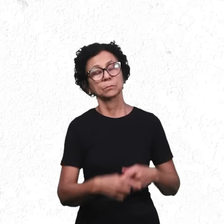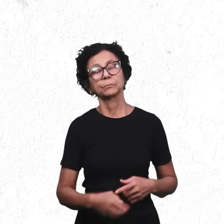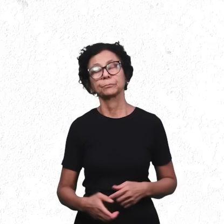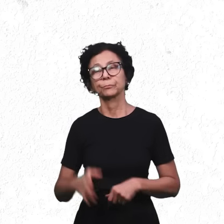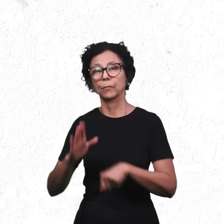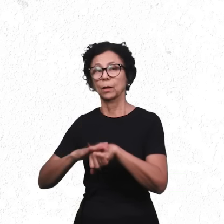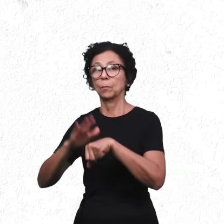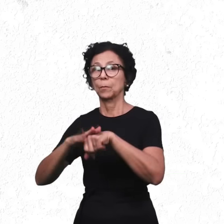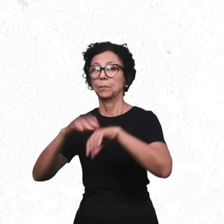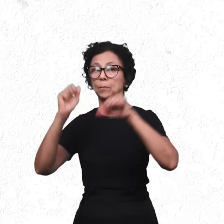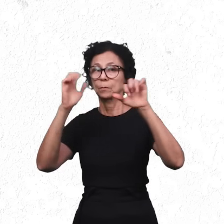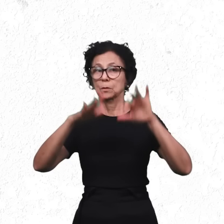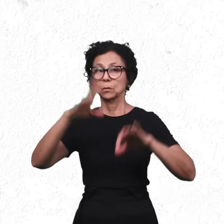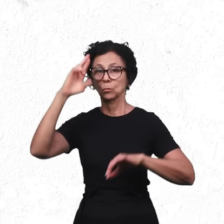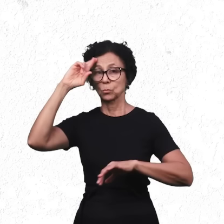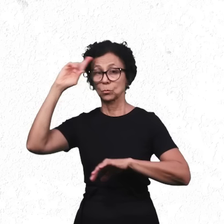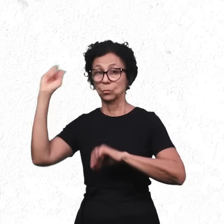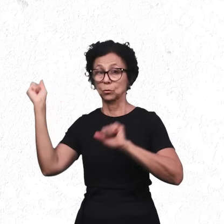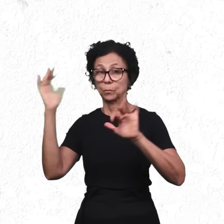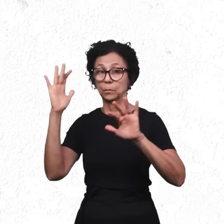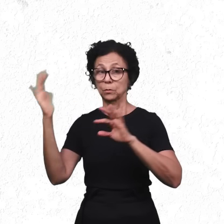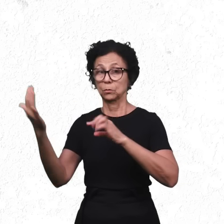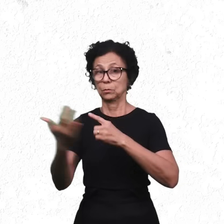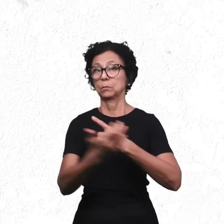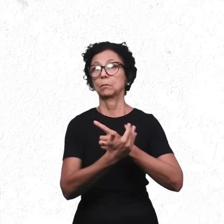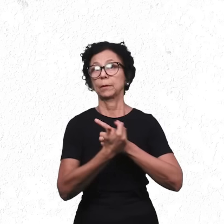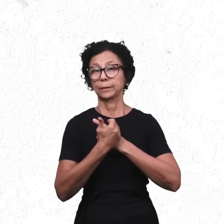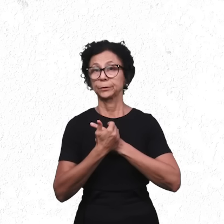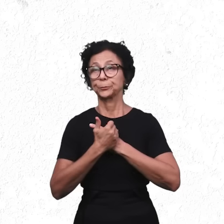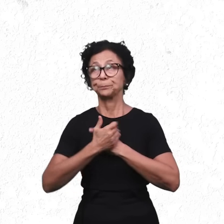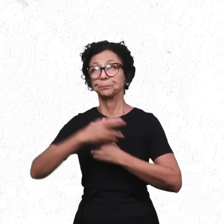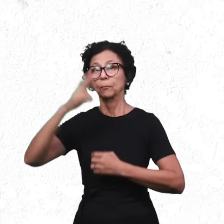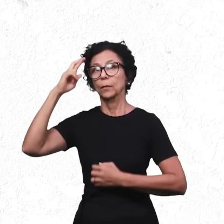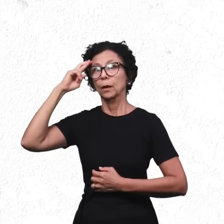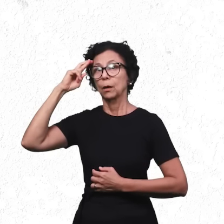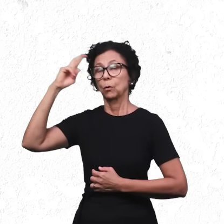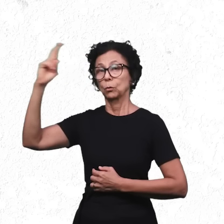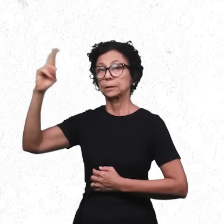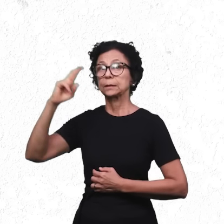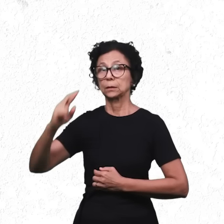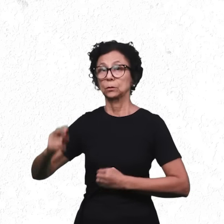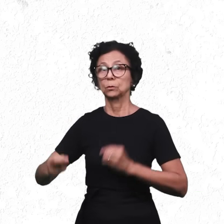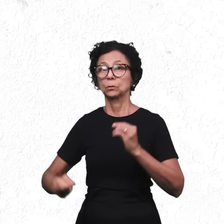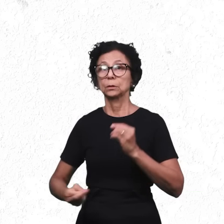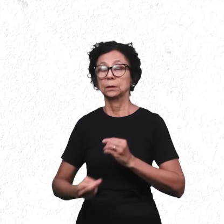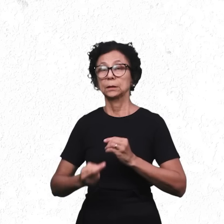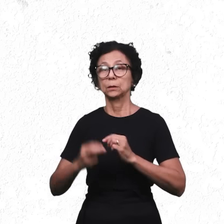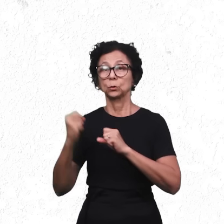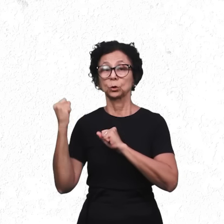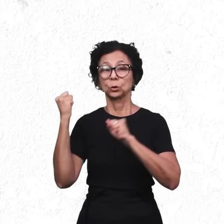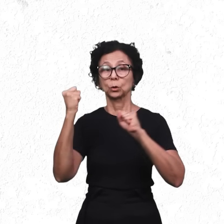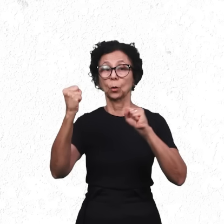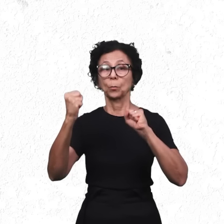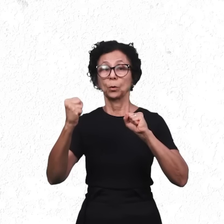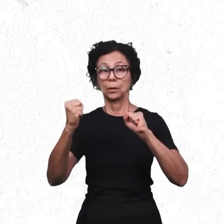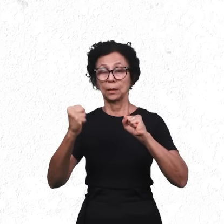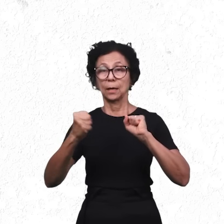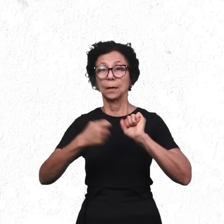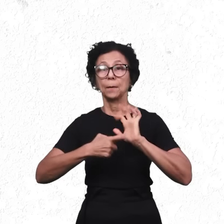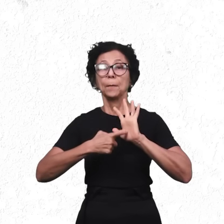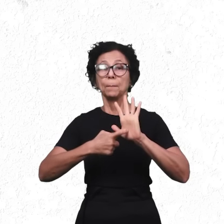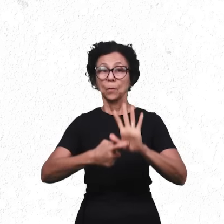te abençoe e te guarde. O Senhor faça resplandecer o seu rosto sobre ti e tenha misericórdia de